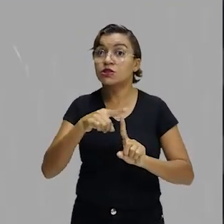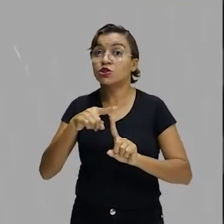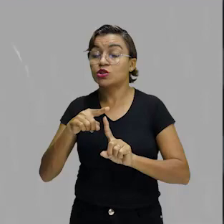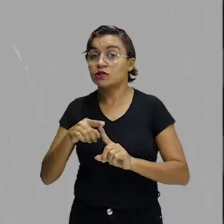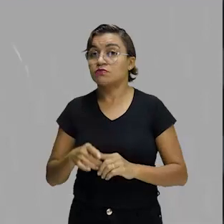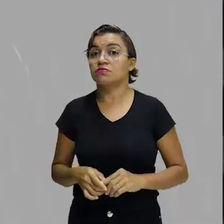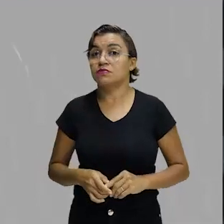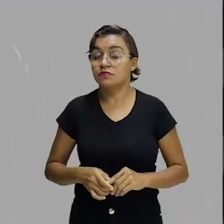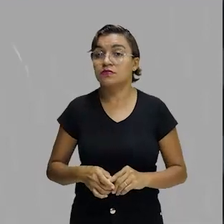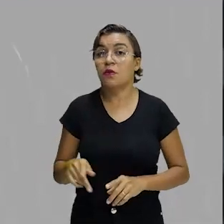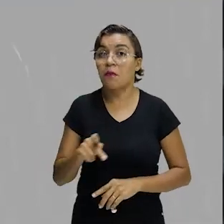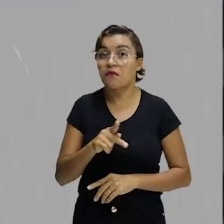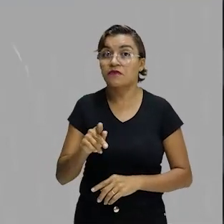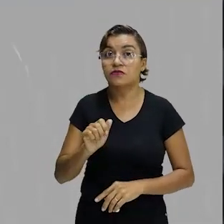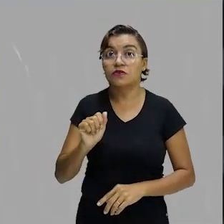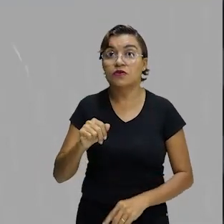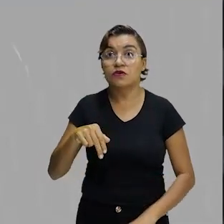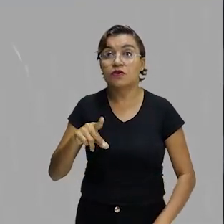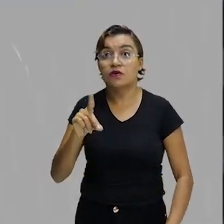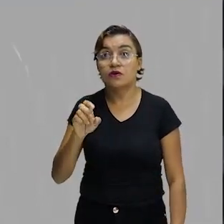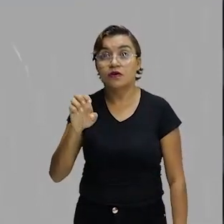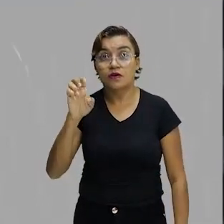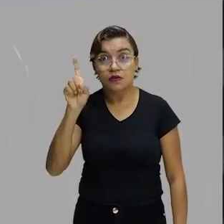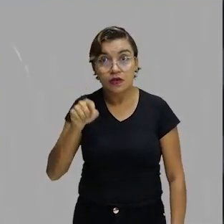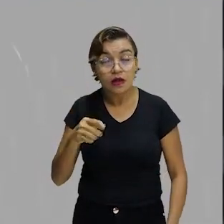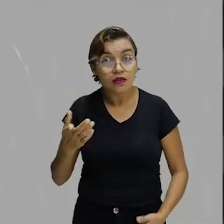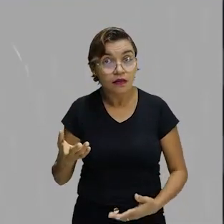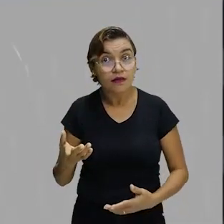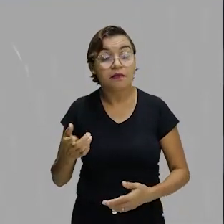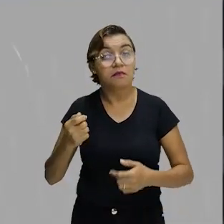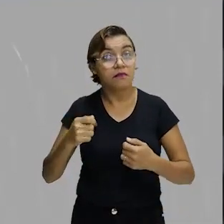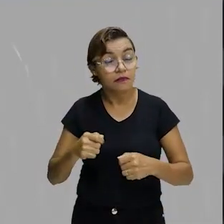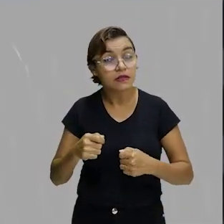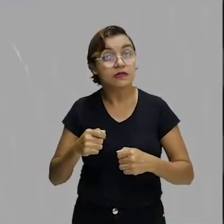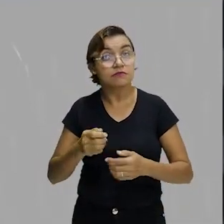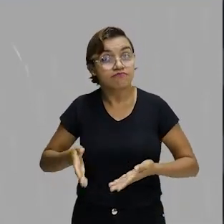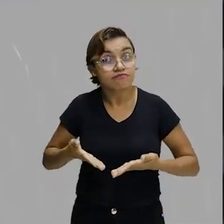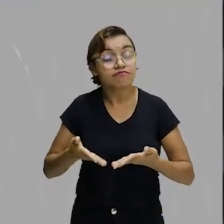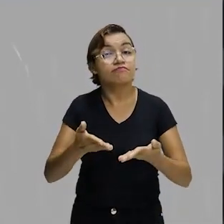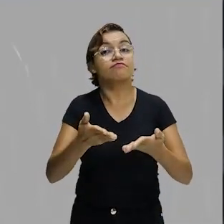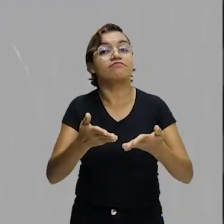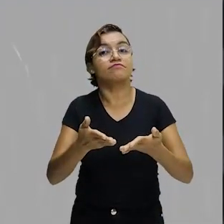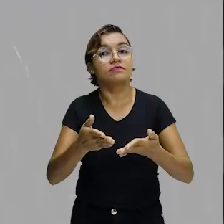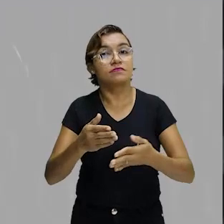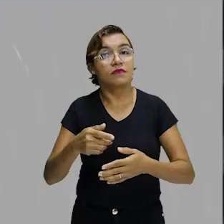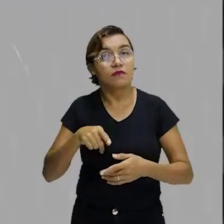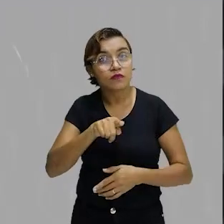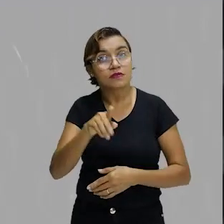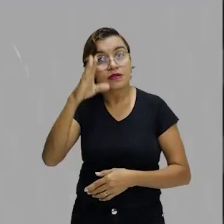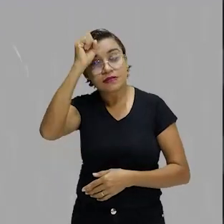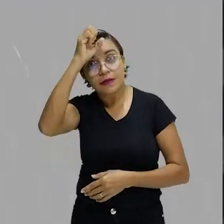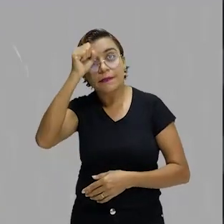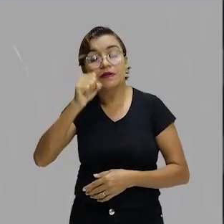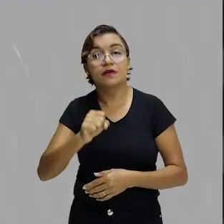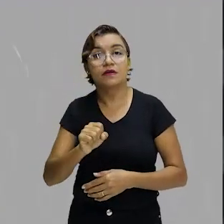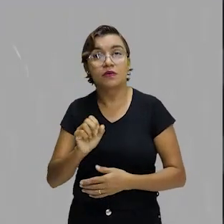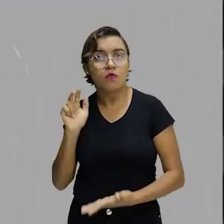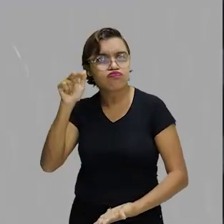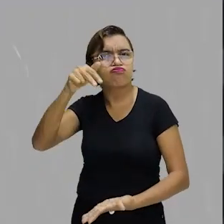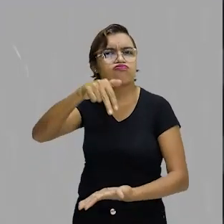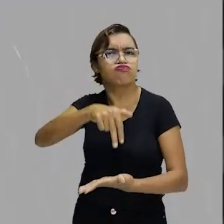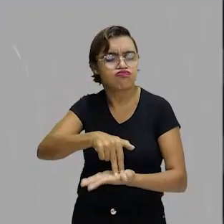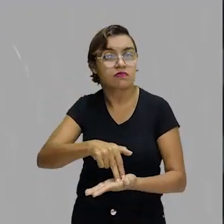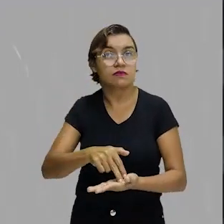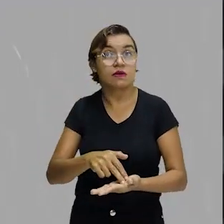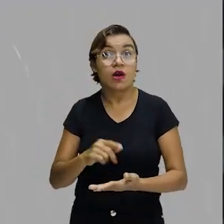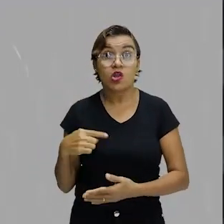André é linkado o tempo inteiro. Quando tu vem com uma coisa, eu já estou com duas na frente. É isso que eu quero que vocês aprendam a fazer. A gente vive